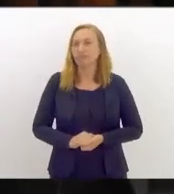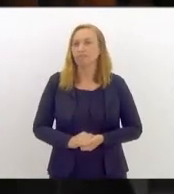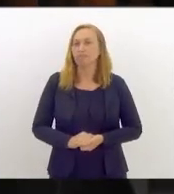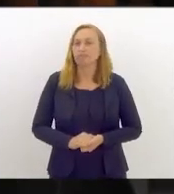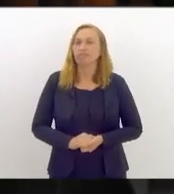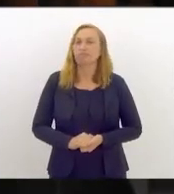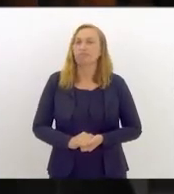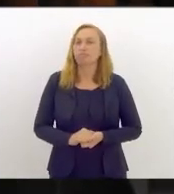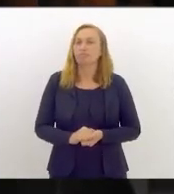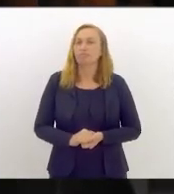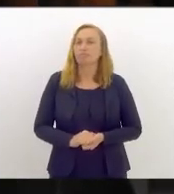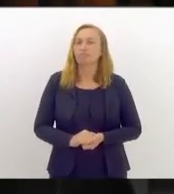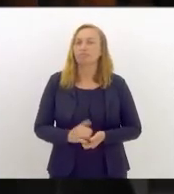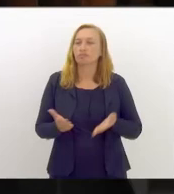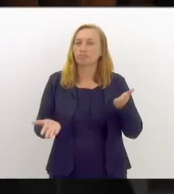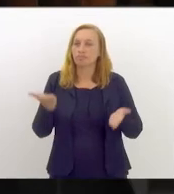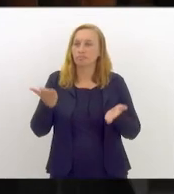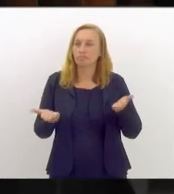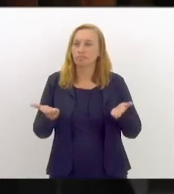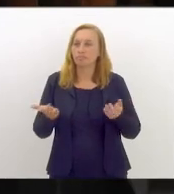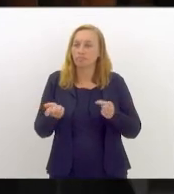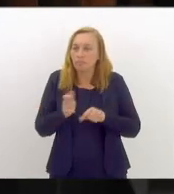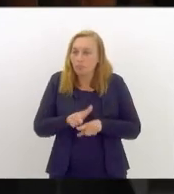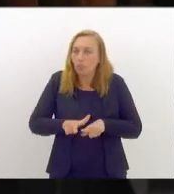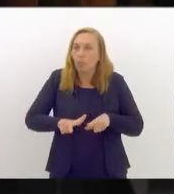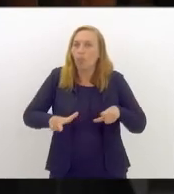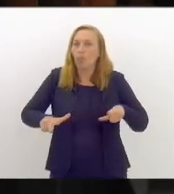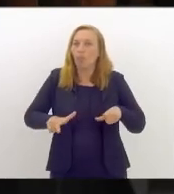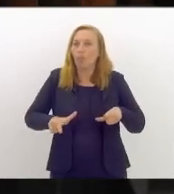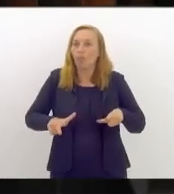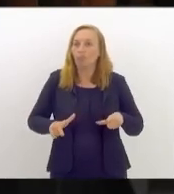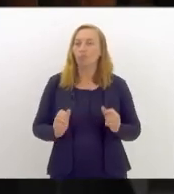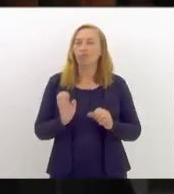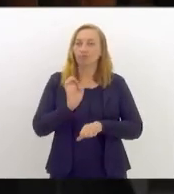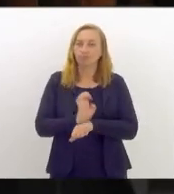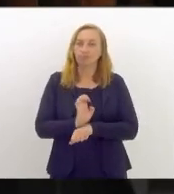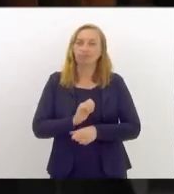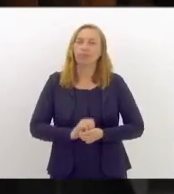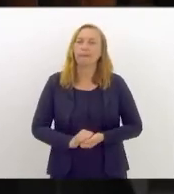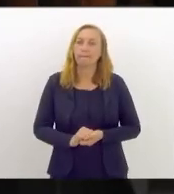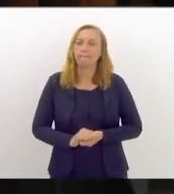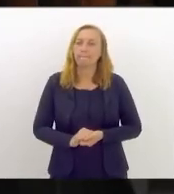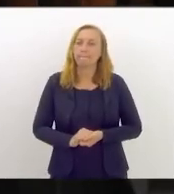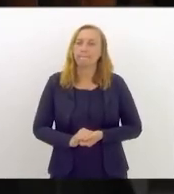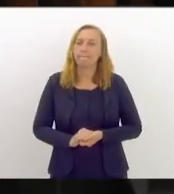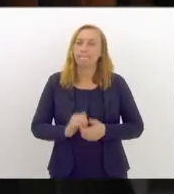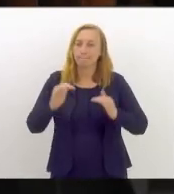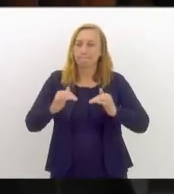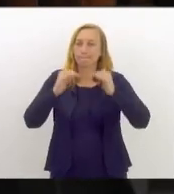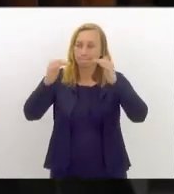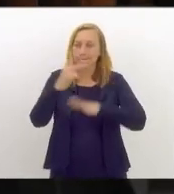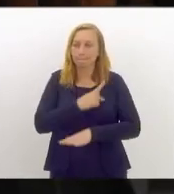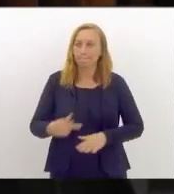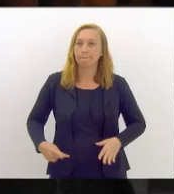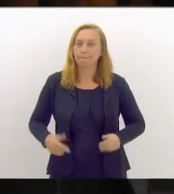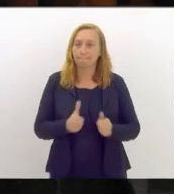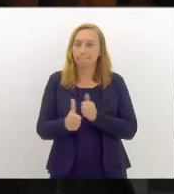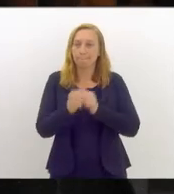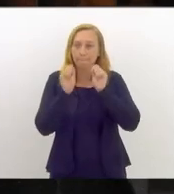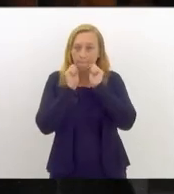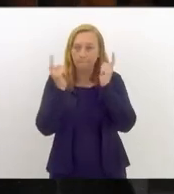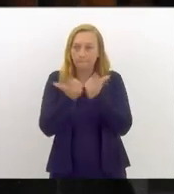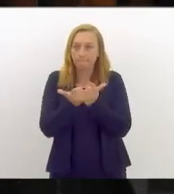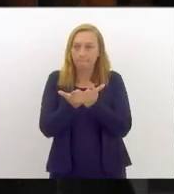do Meio Termo deixarão vácuo imprescindível nesse estado sua excelência a frente da alerj